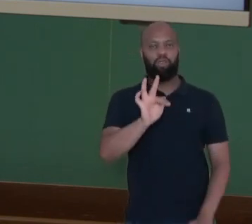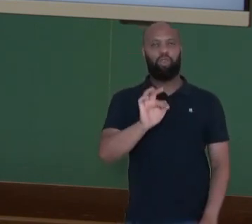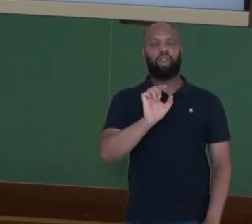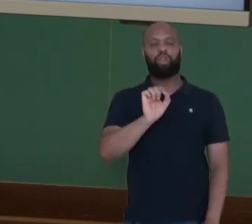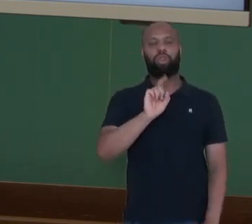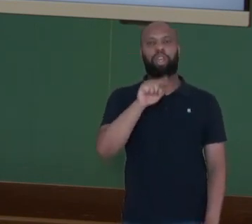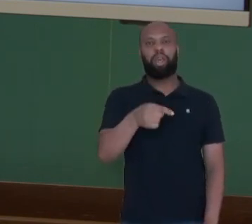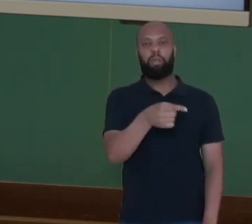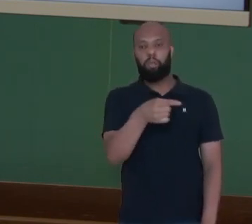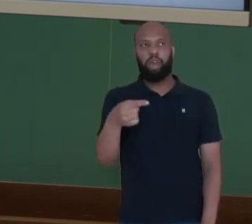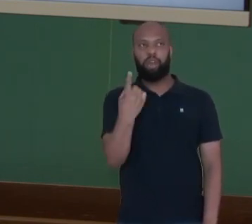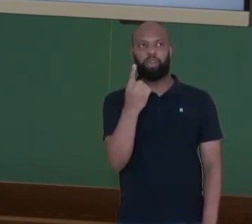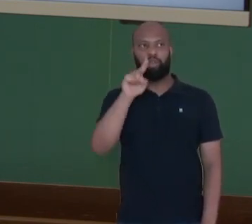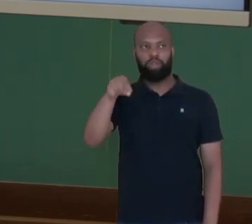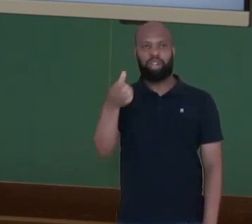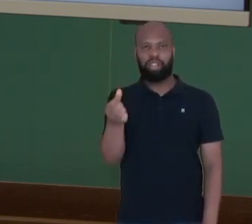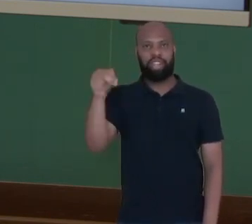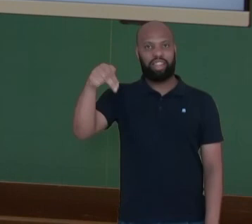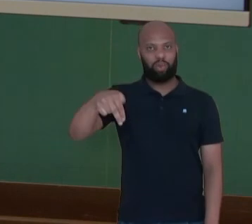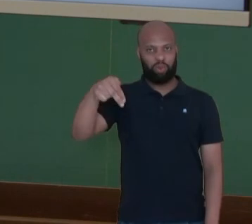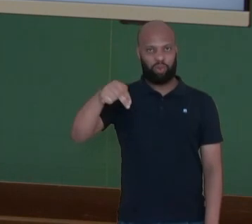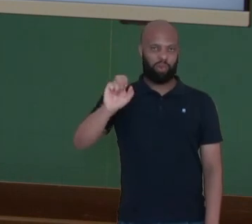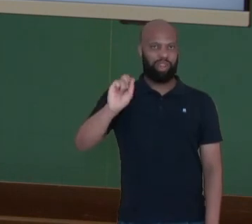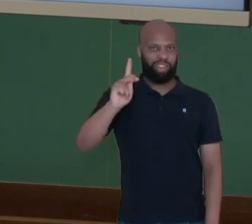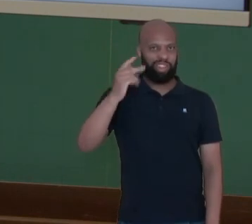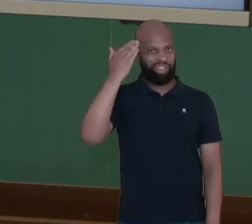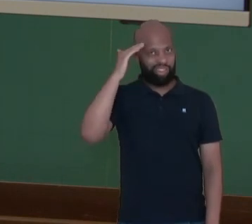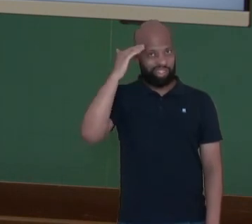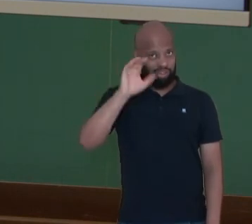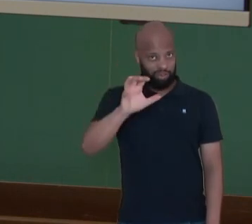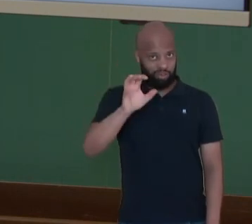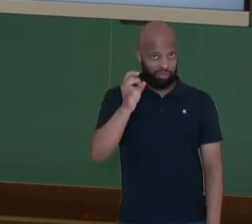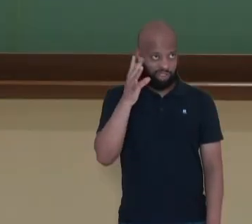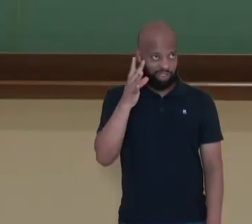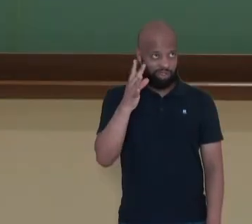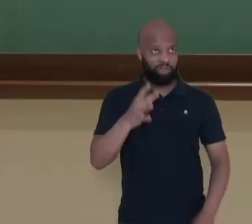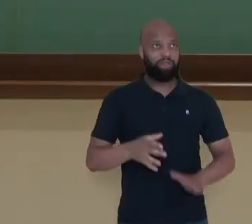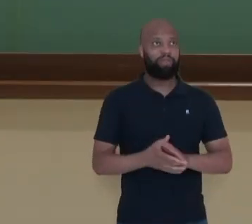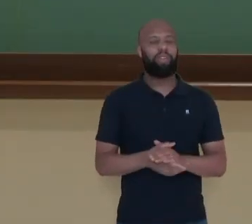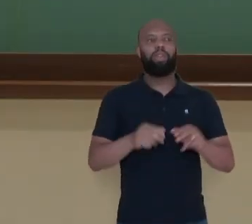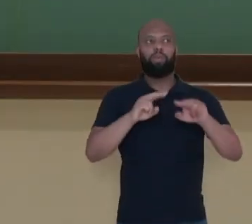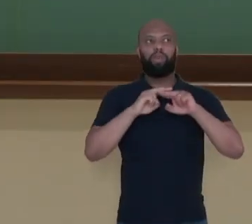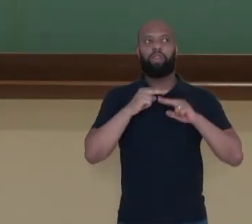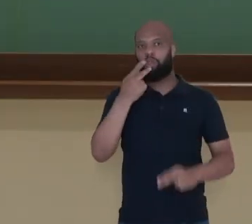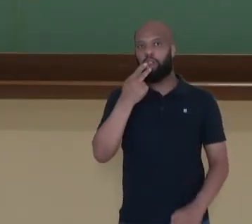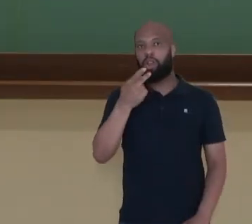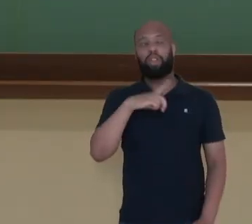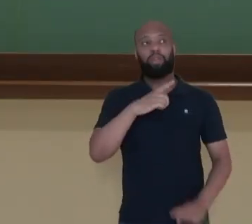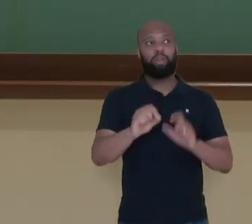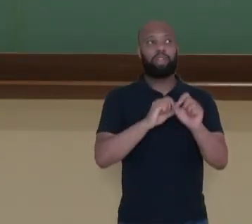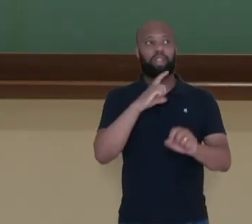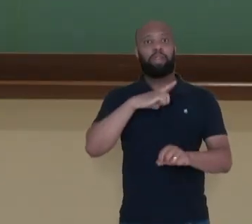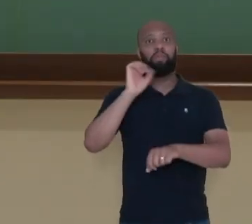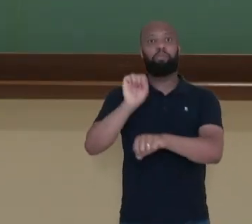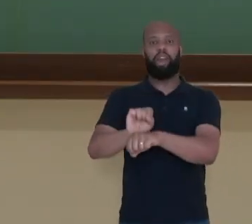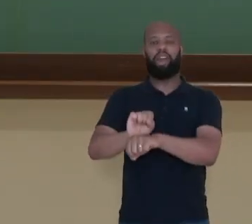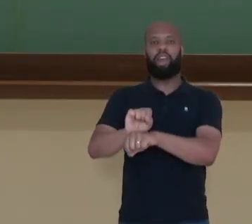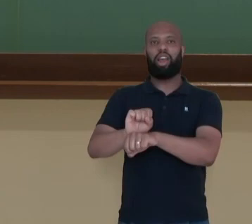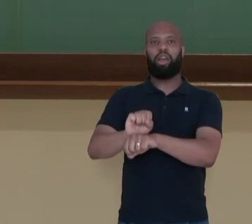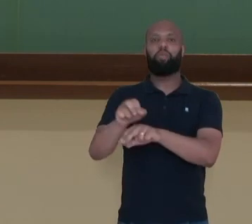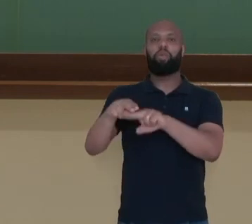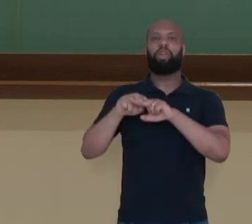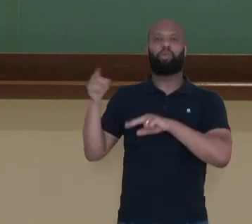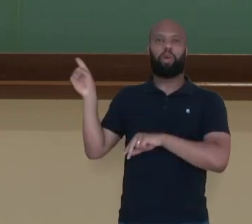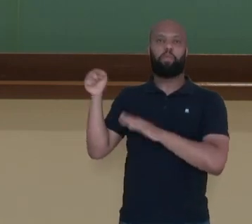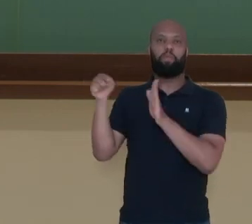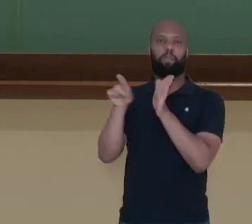1,6 Newton. Beleza? Tranquilo? De boa? Por isso que ele falou isso, tem que parar o veículo, ou seja, tirar a energia cinética